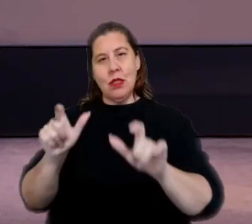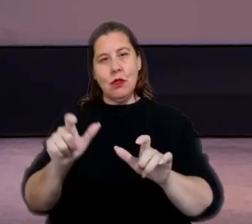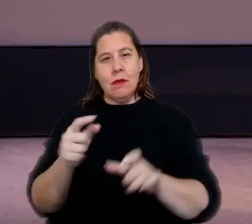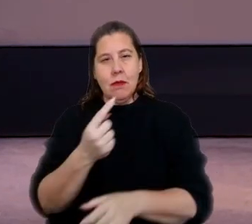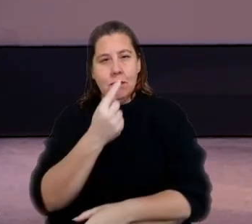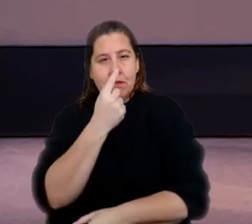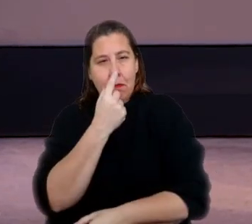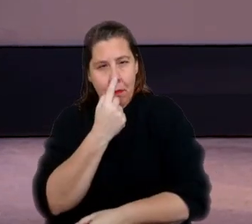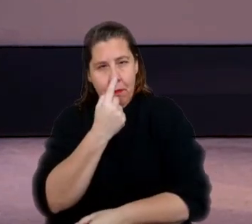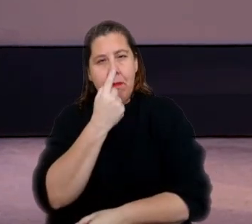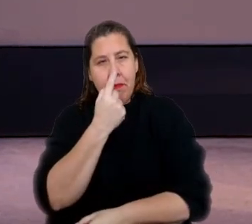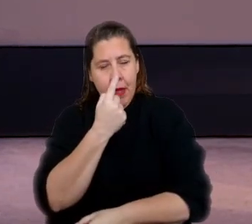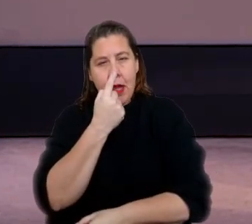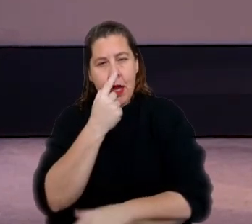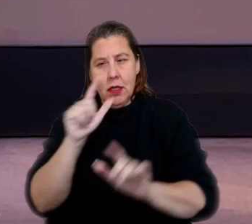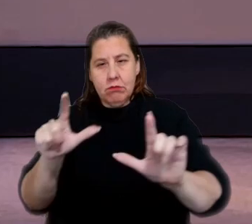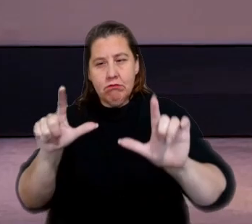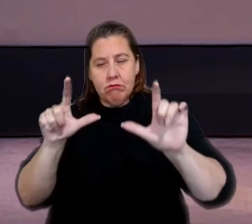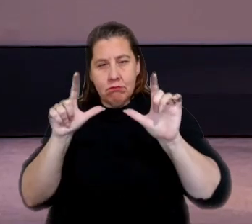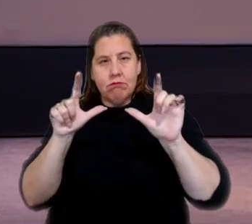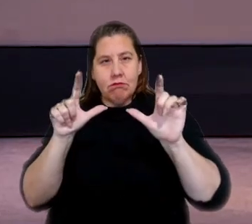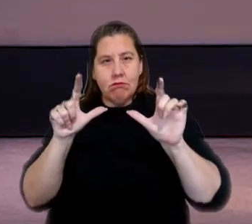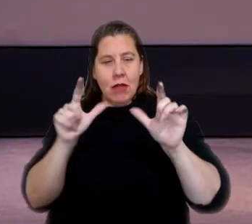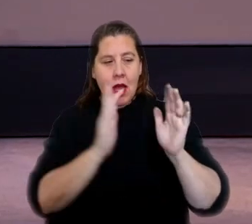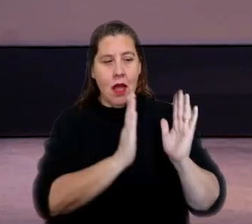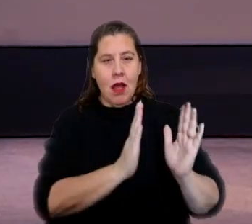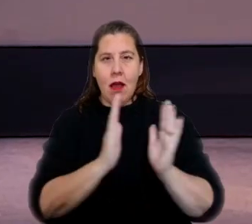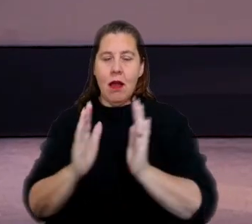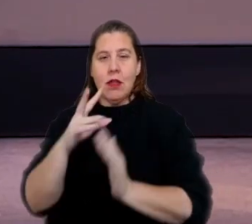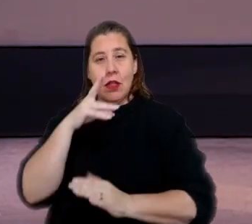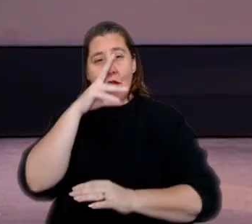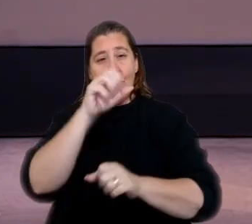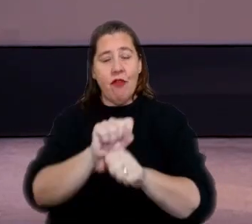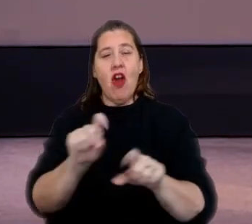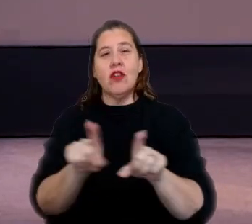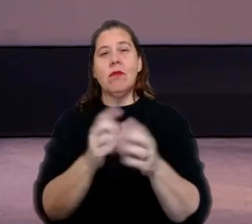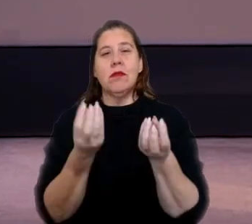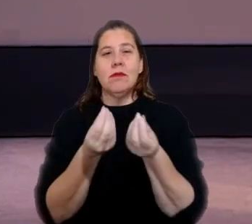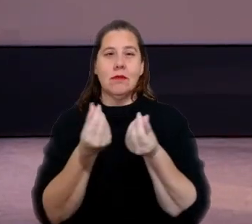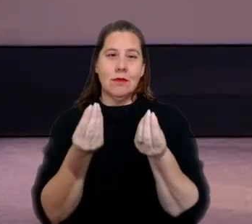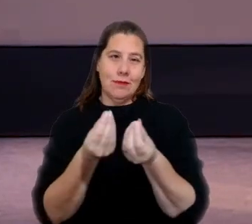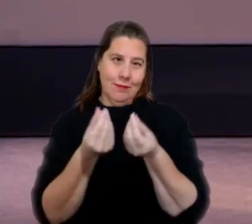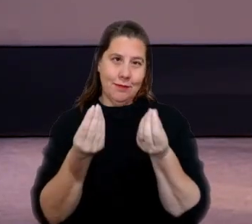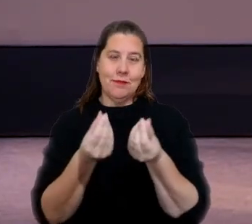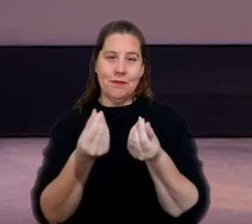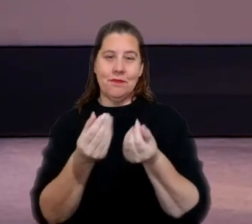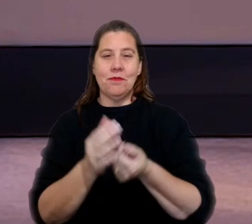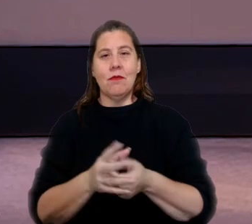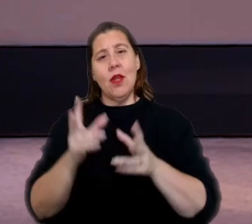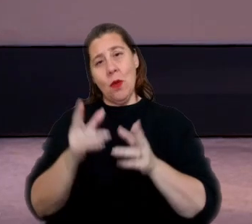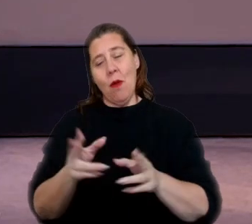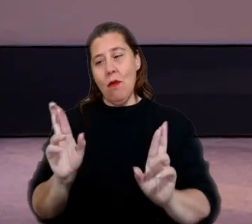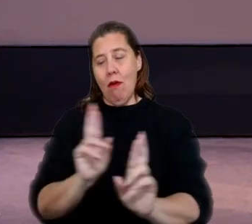os personagens são filmados muito de perto, as cenas são muito fortes e muito delicadas ao mesmo